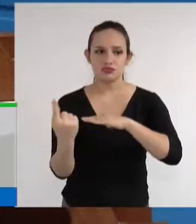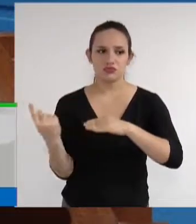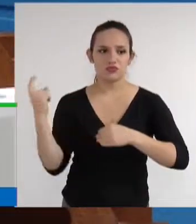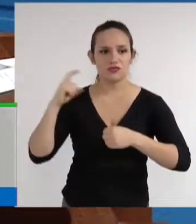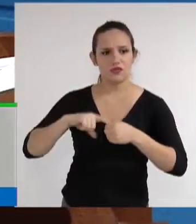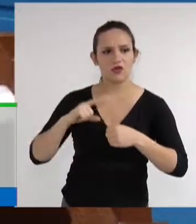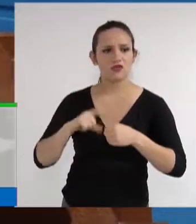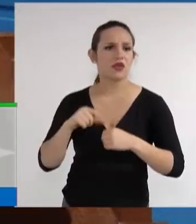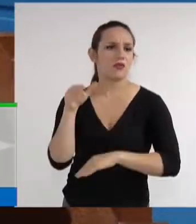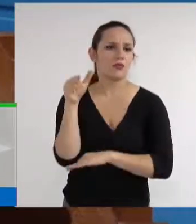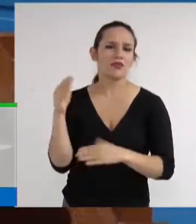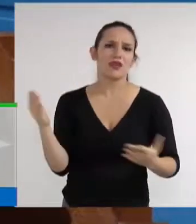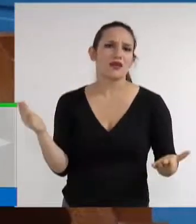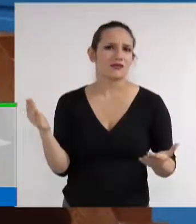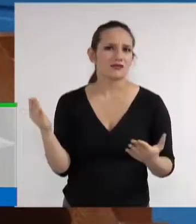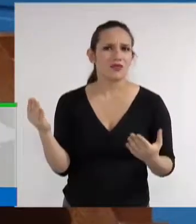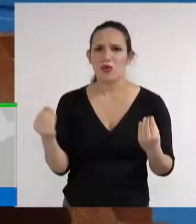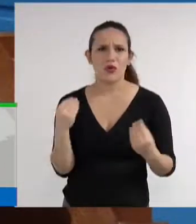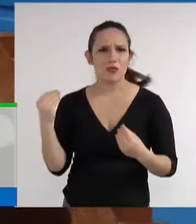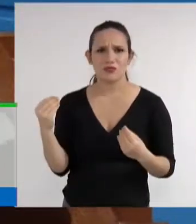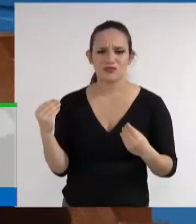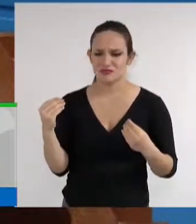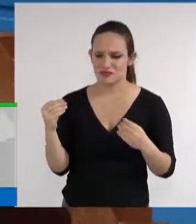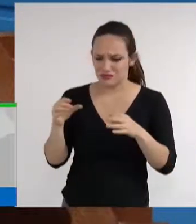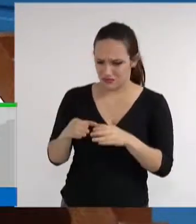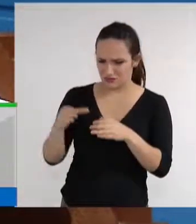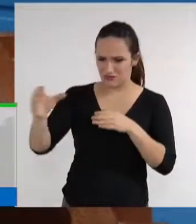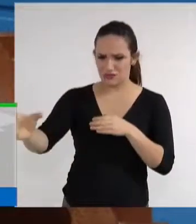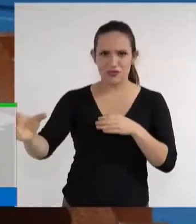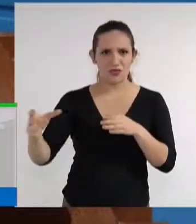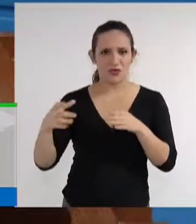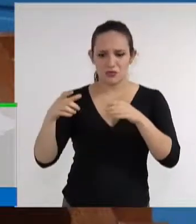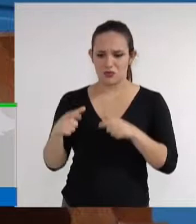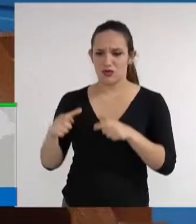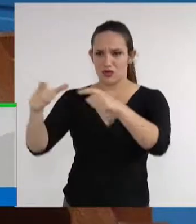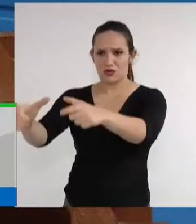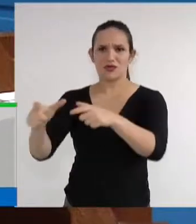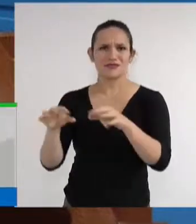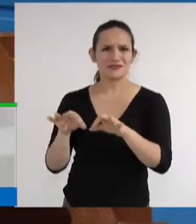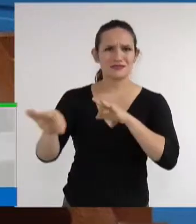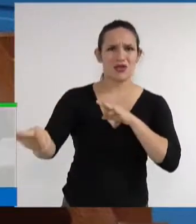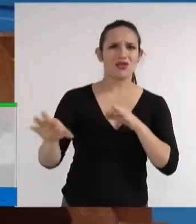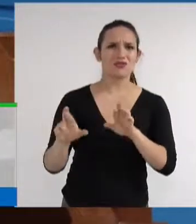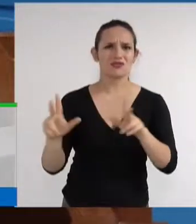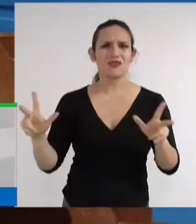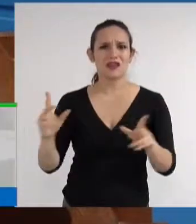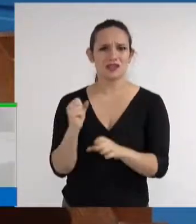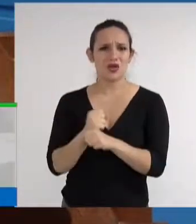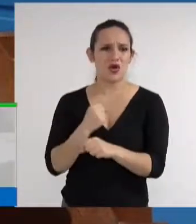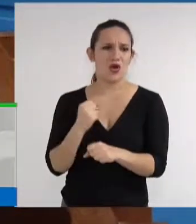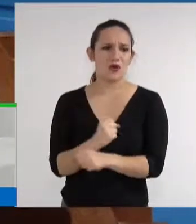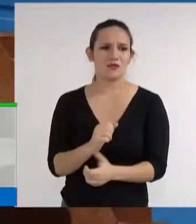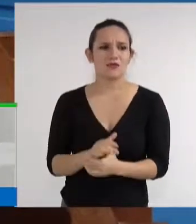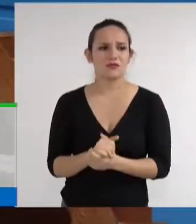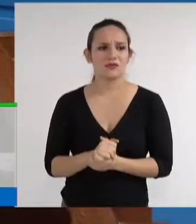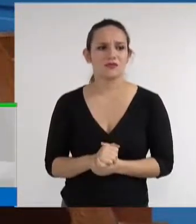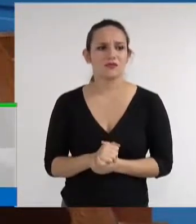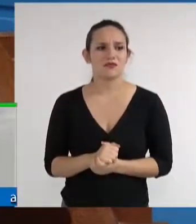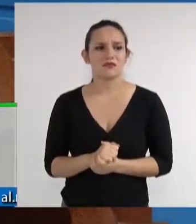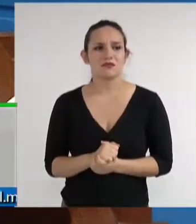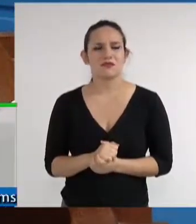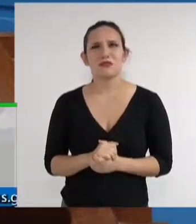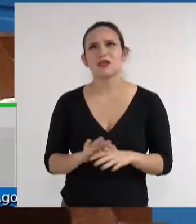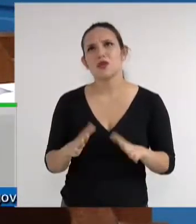para os restaurantes, voltar para os hotéis. Tem situações lá que o prejuízo, em termos de frequência, já em torno